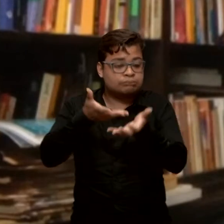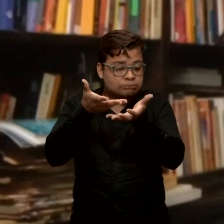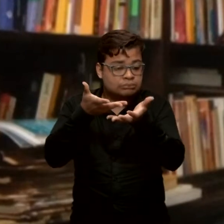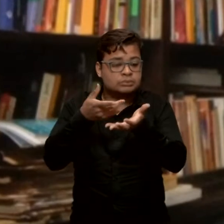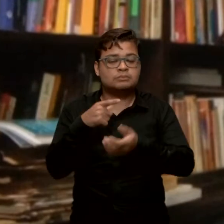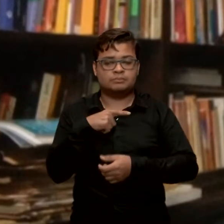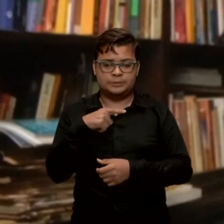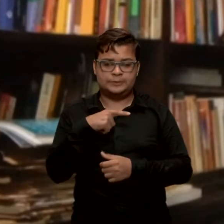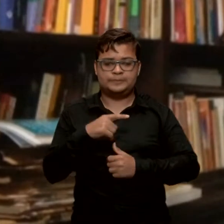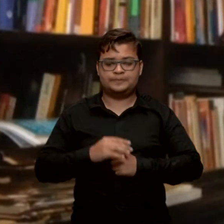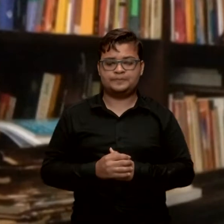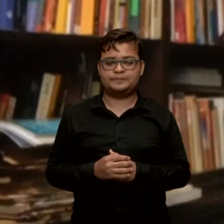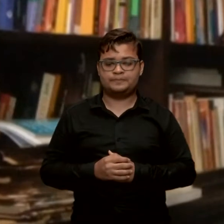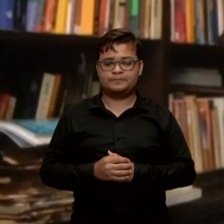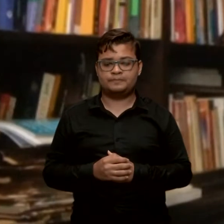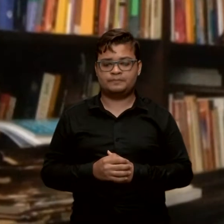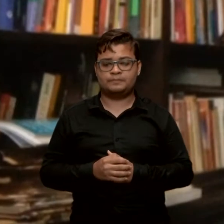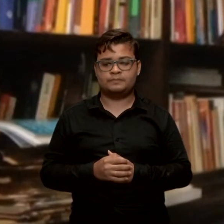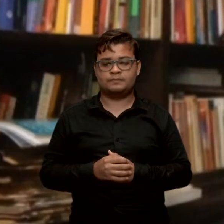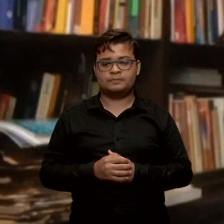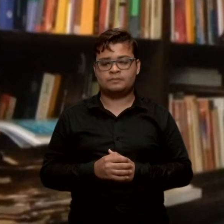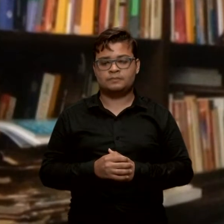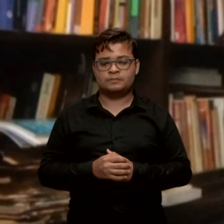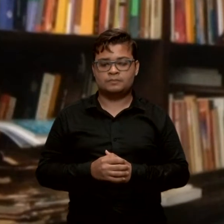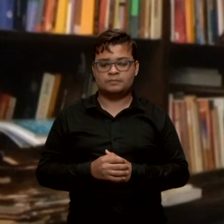Então, busca